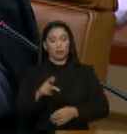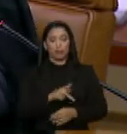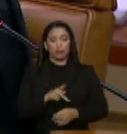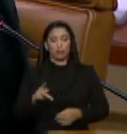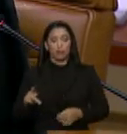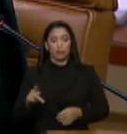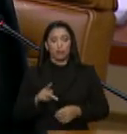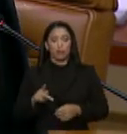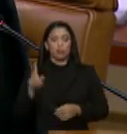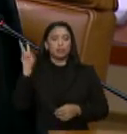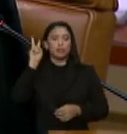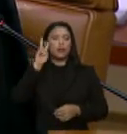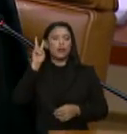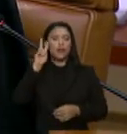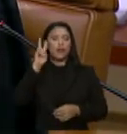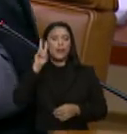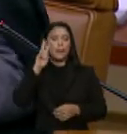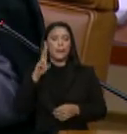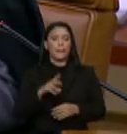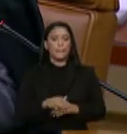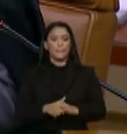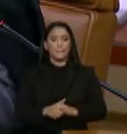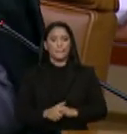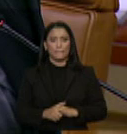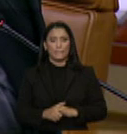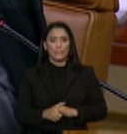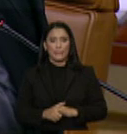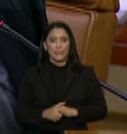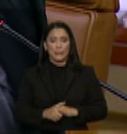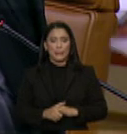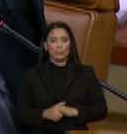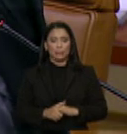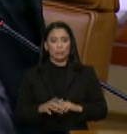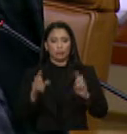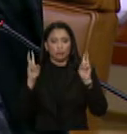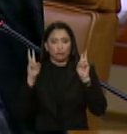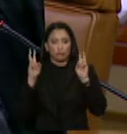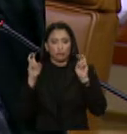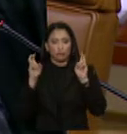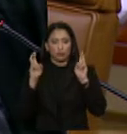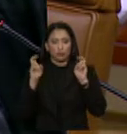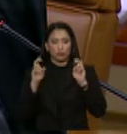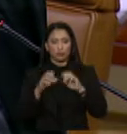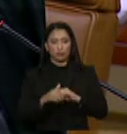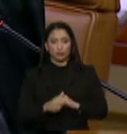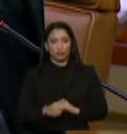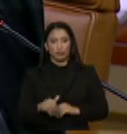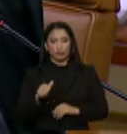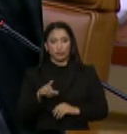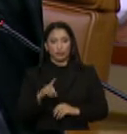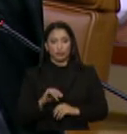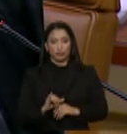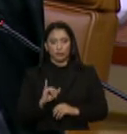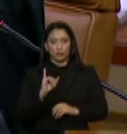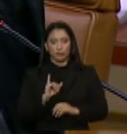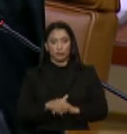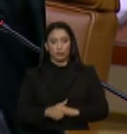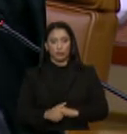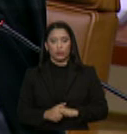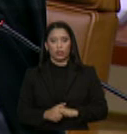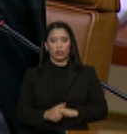é recordando aqui rapidamente o caso é uma declaratória agilizada pela